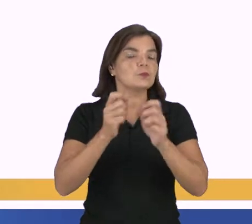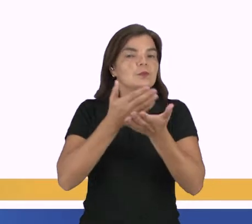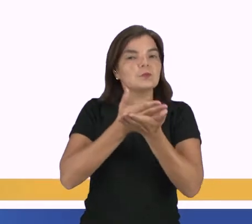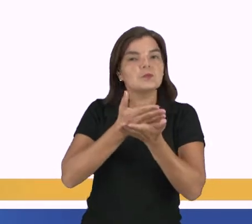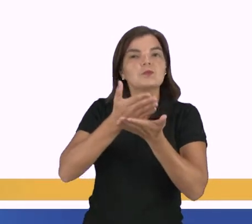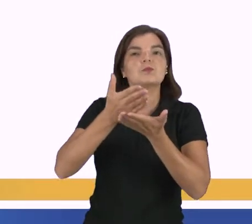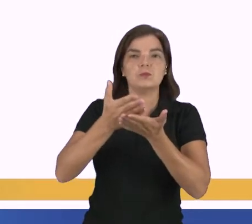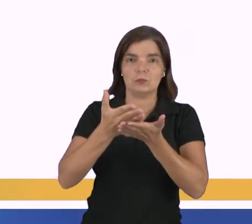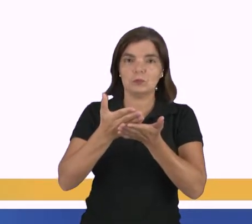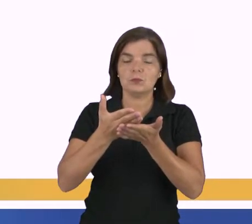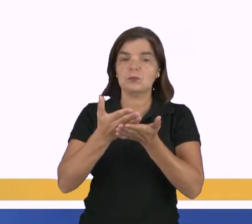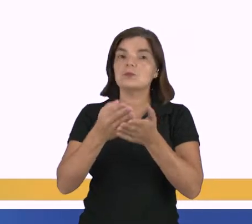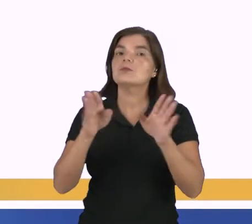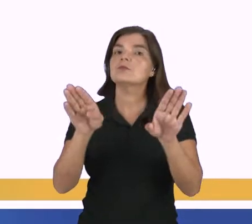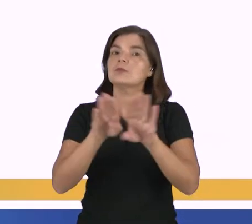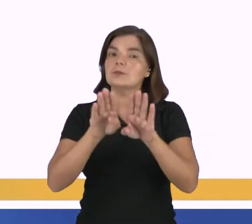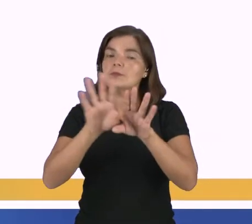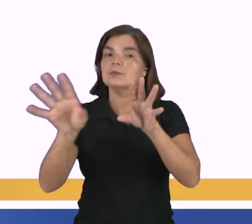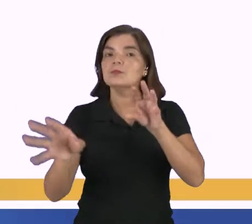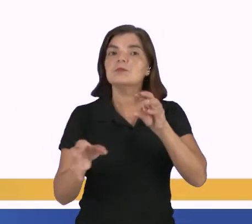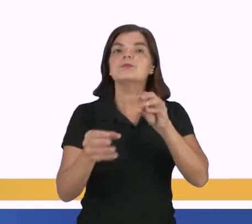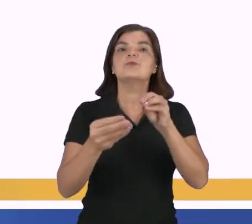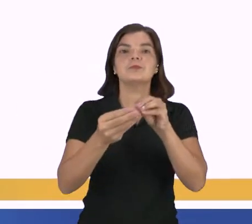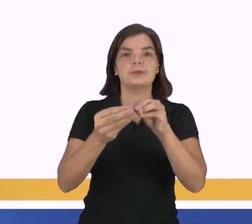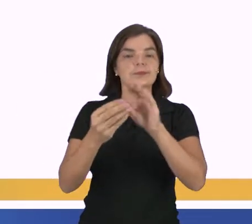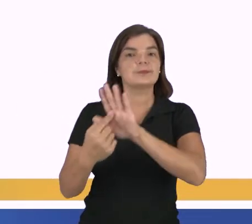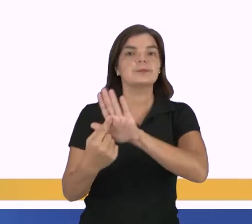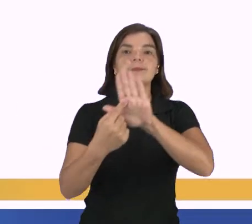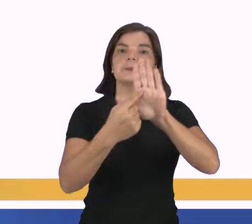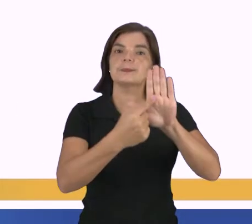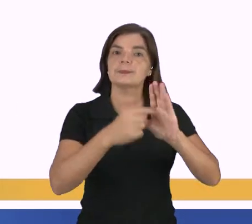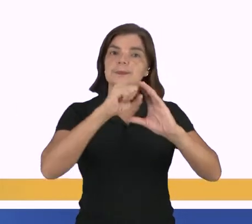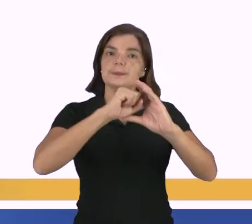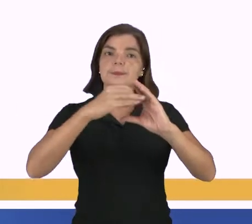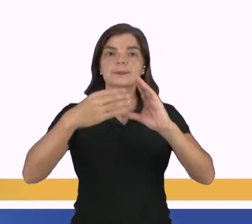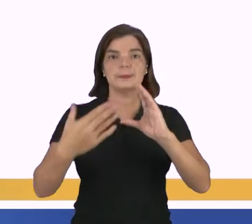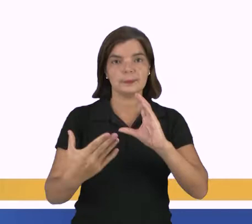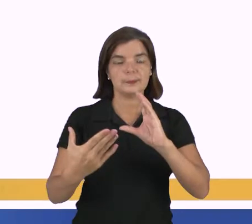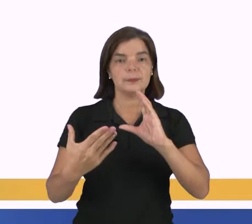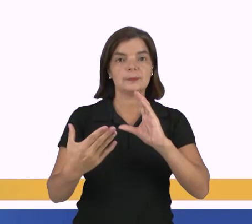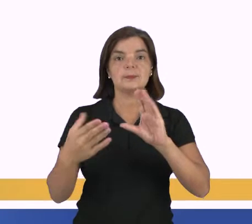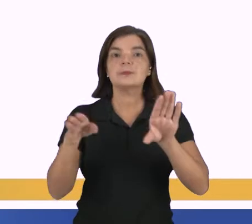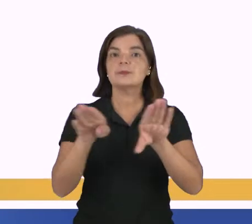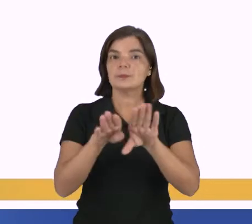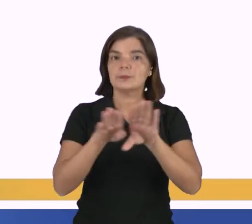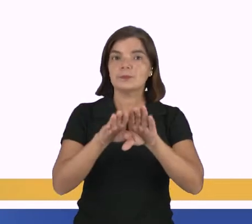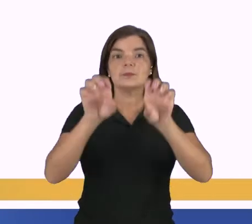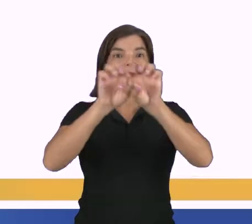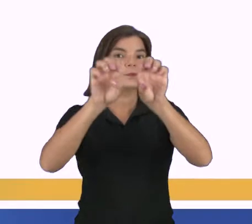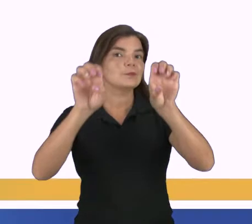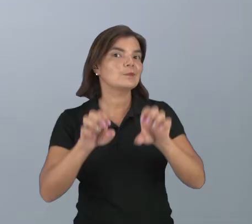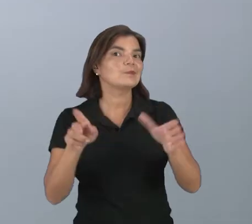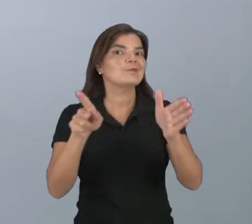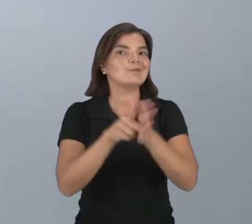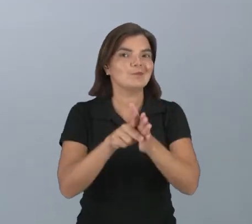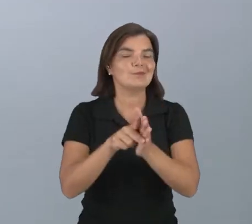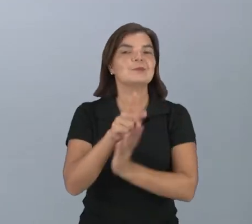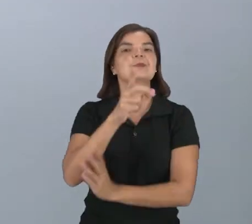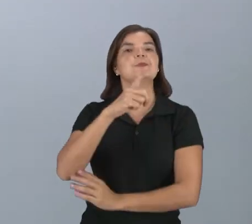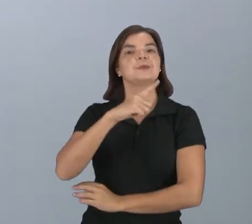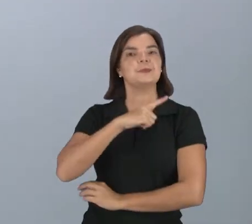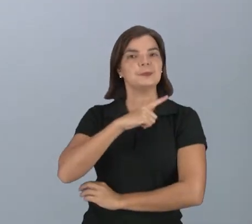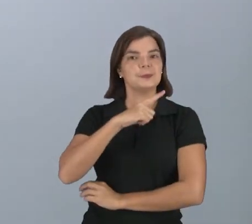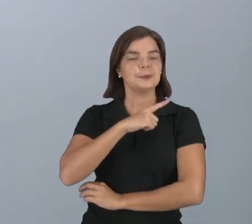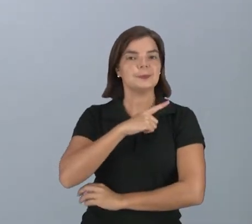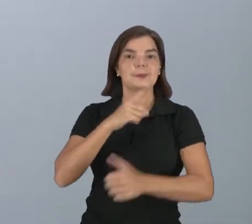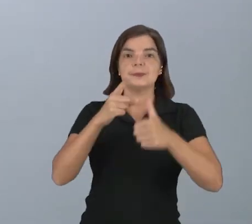enunciados e suas unidades, os quais apresentam características estruturais próprias. Aí nós temos